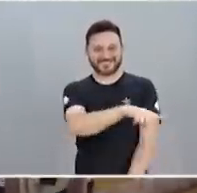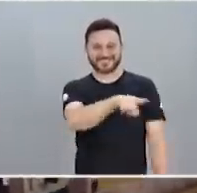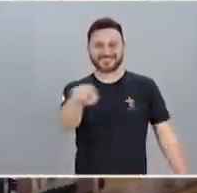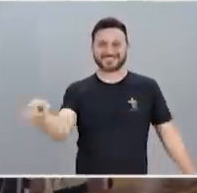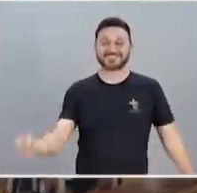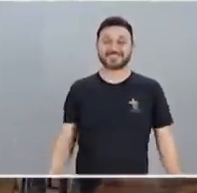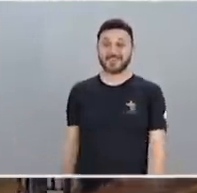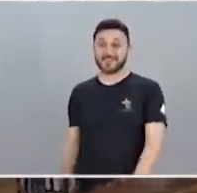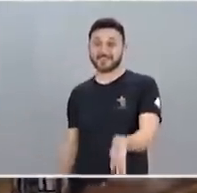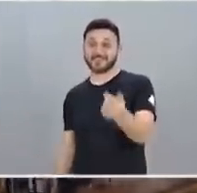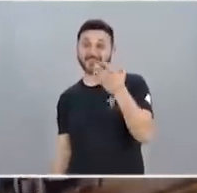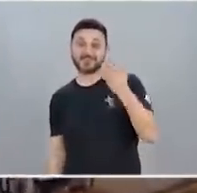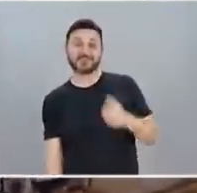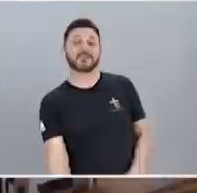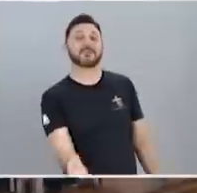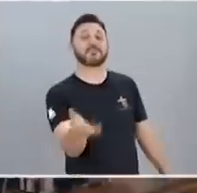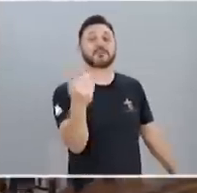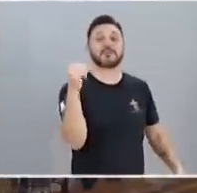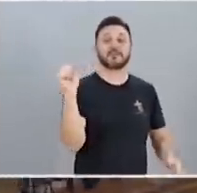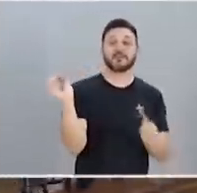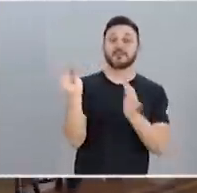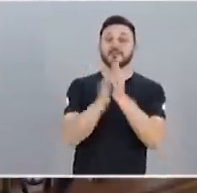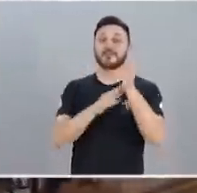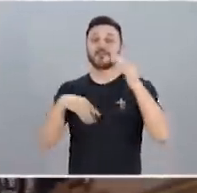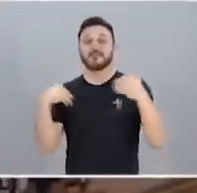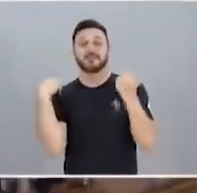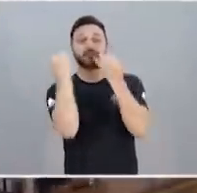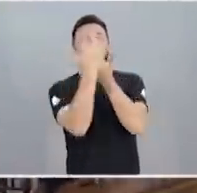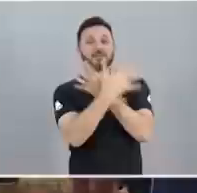Vem cantar, sim, vem